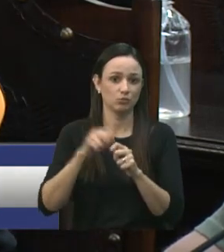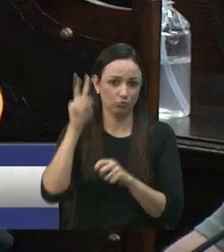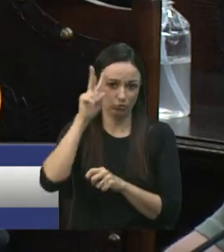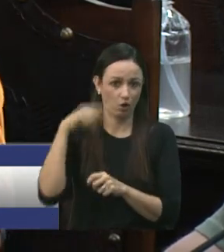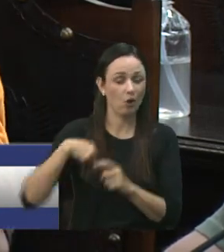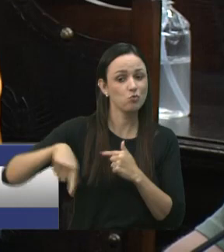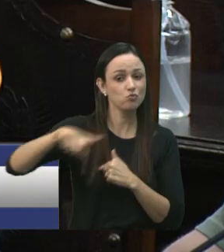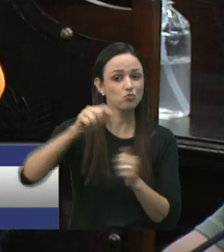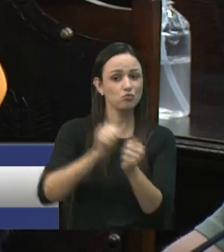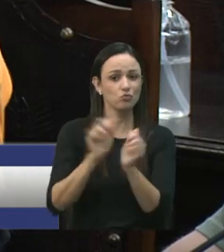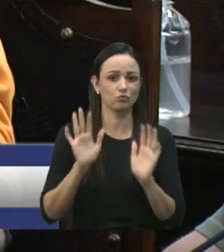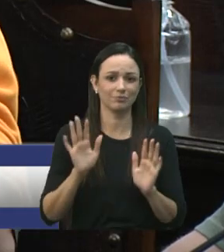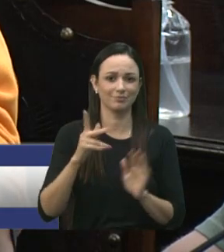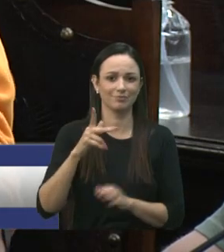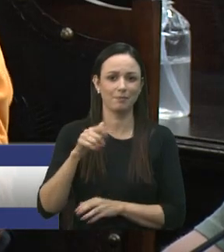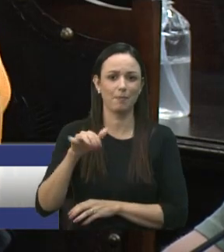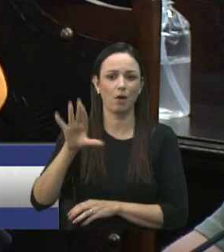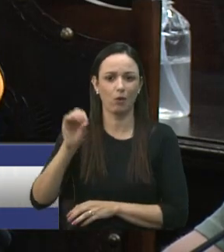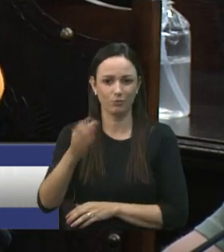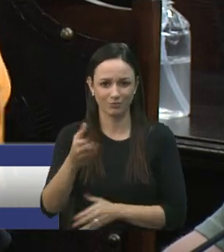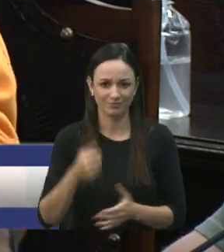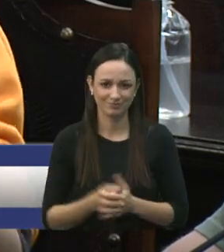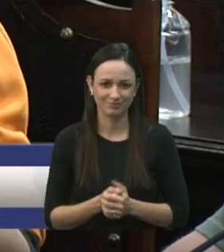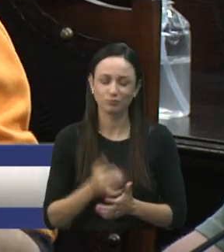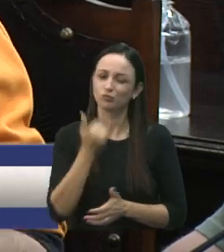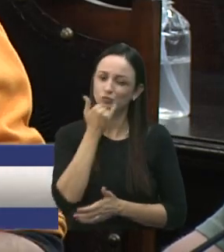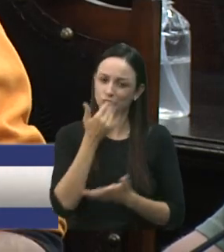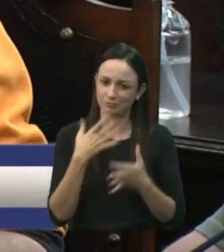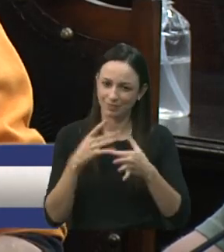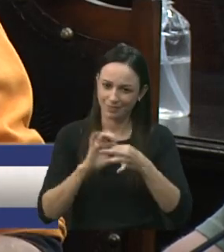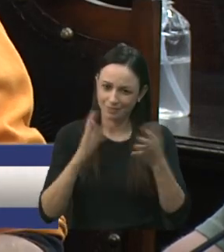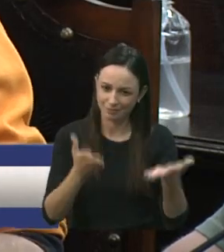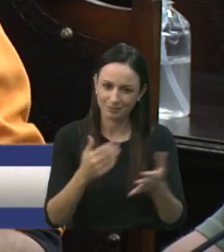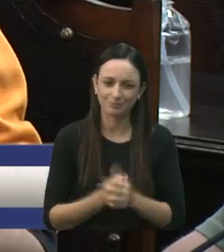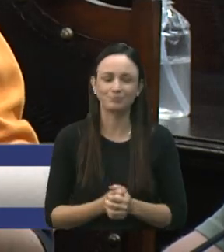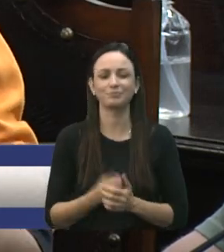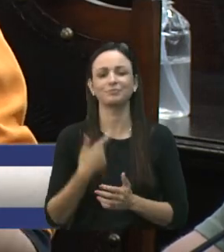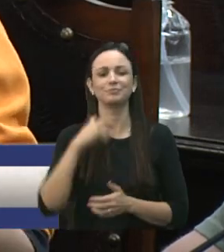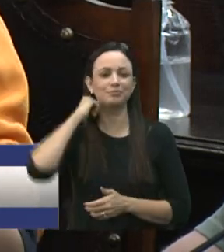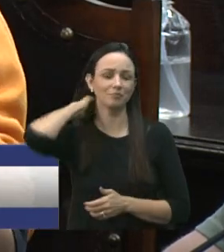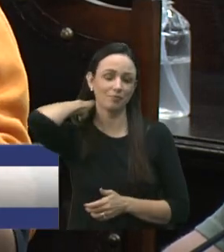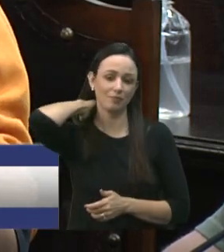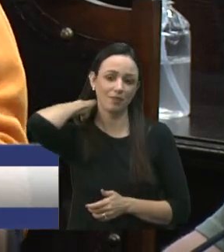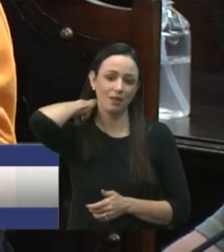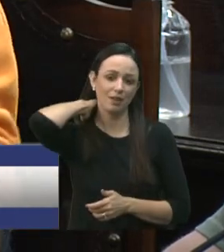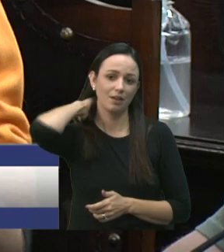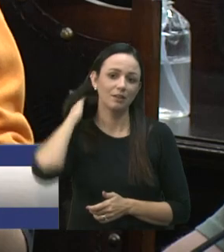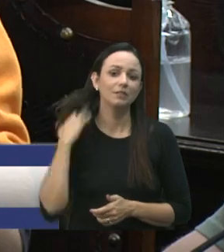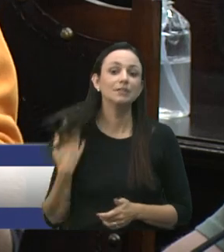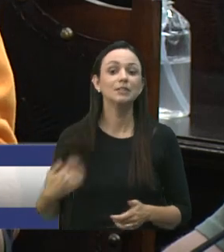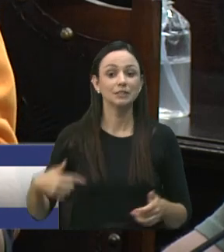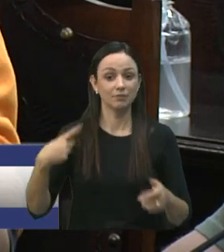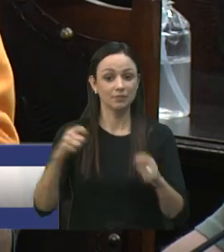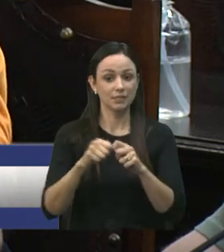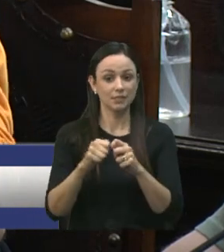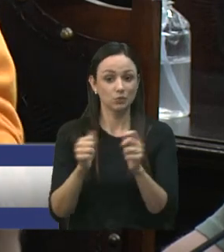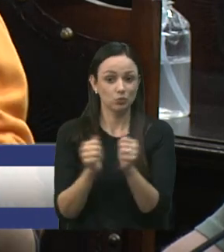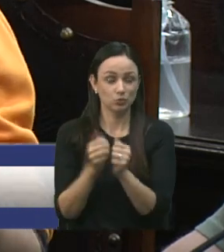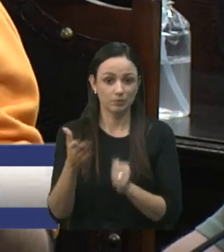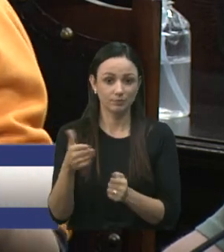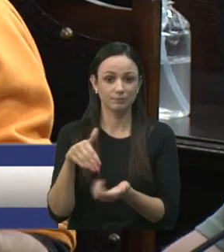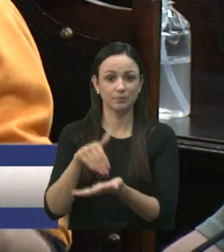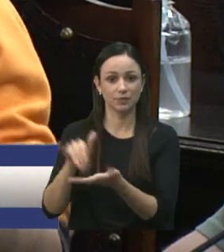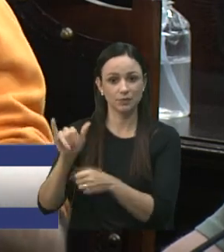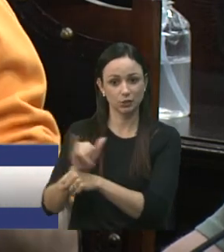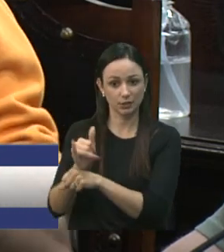juntos, Paulo. Me permite aqui também a aproximação. Então, nós estamos fazendo juntos, né, a Secretaria de